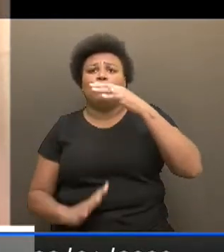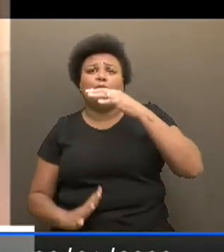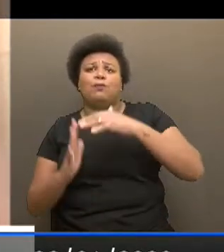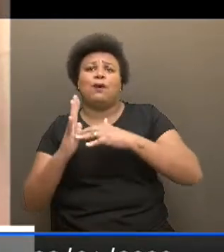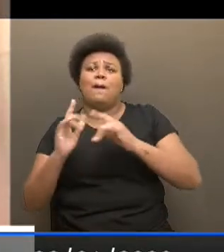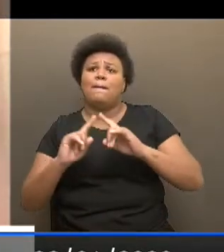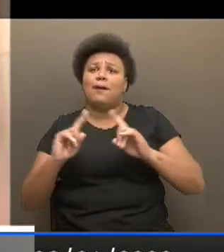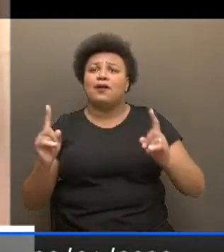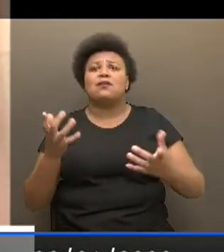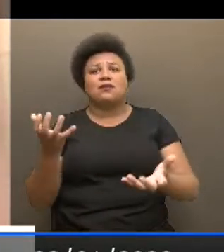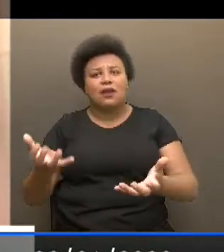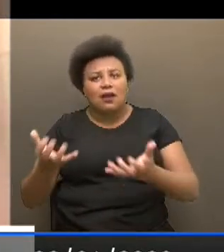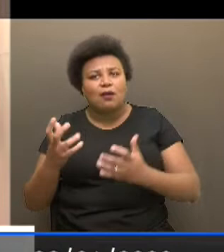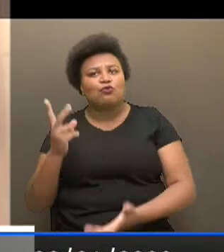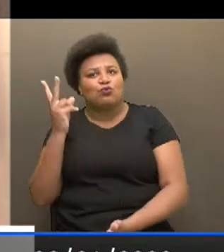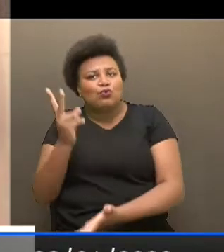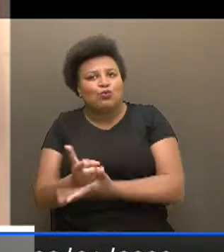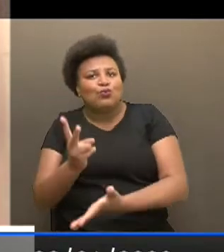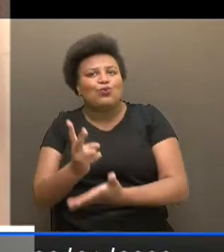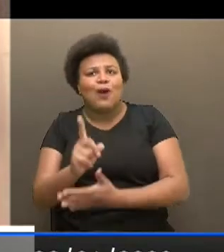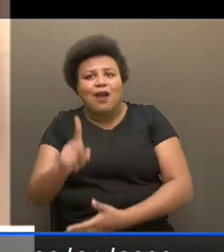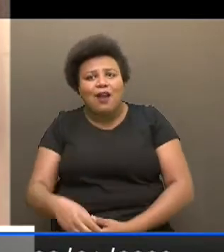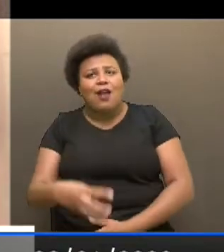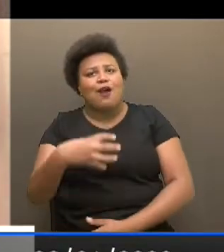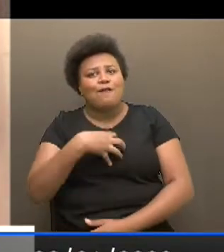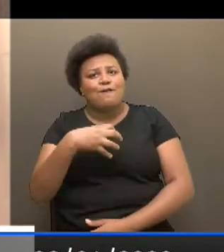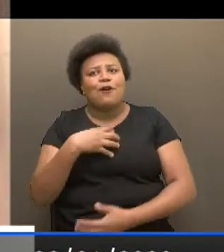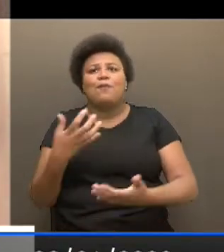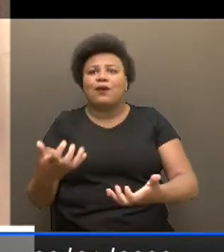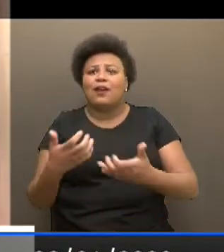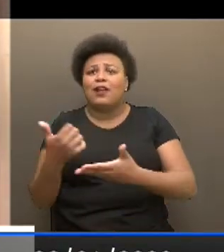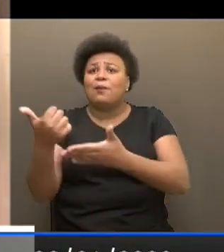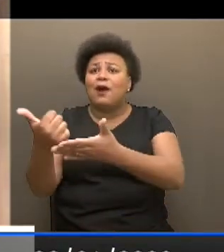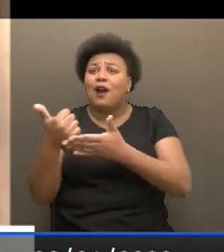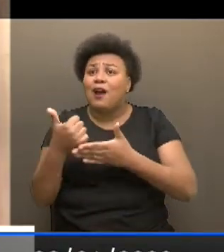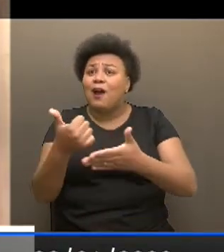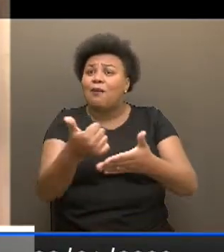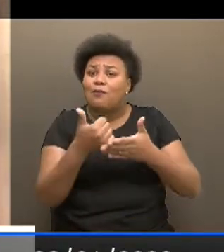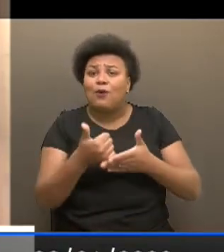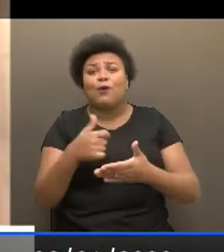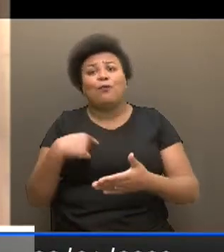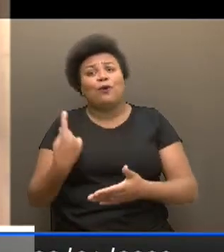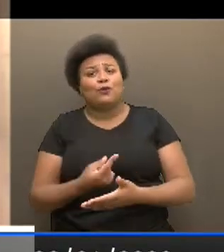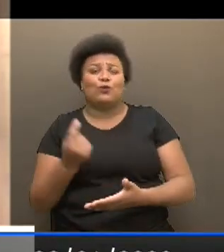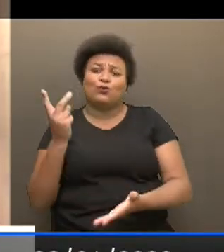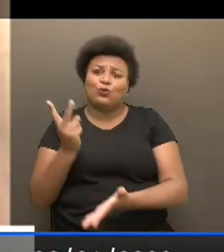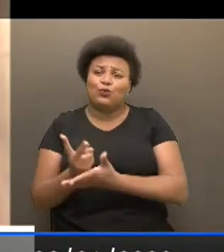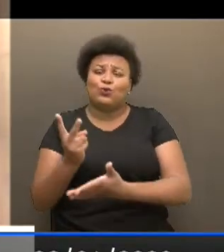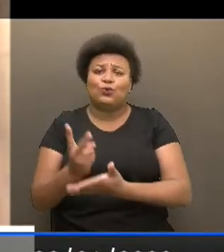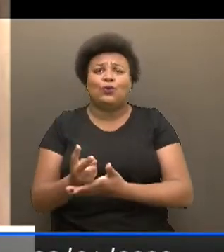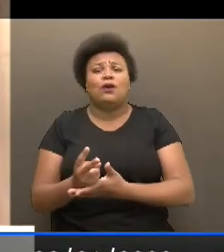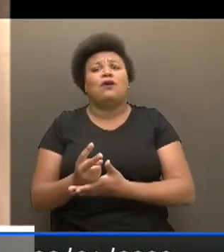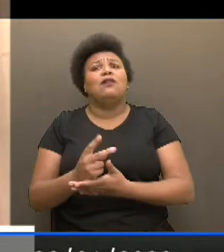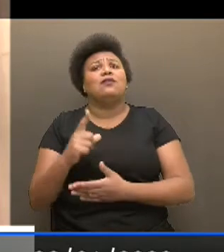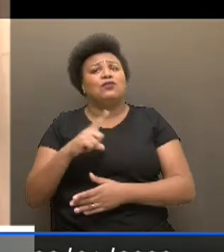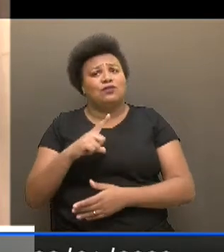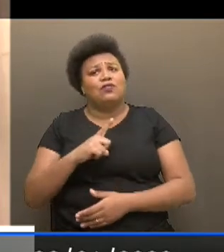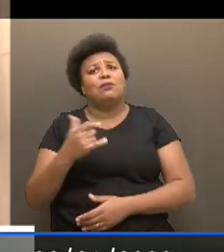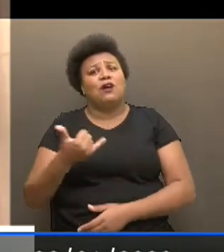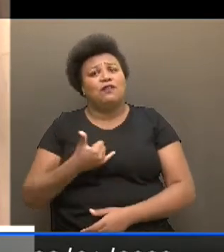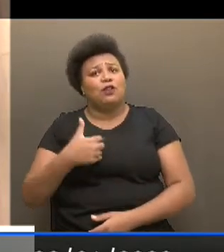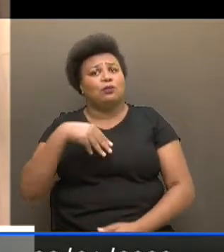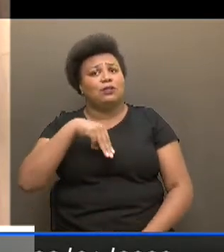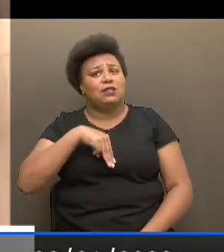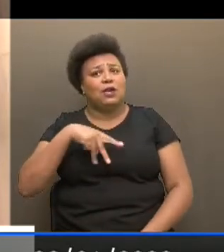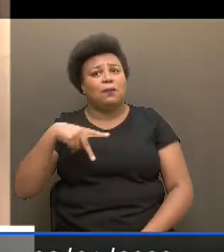Mas queremos continuar, essa é a forma, e queremos apoio para a gente continuar. Recebemos do Ministério do